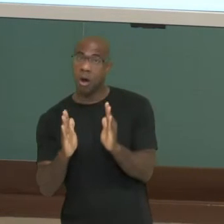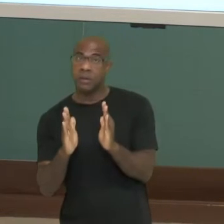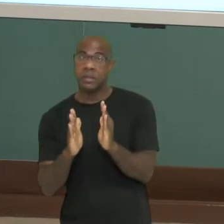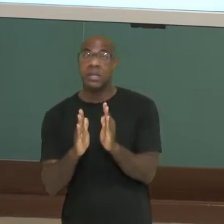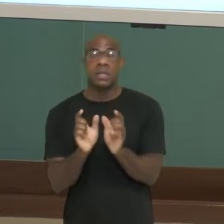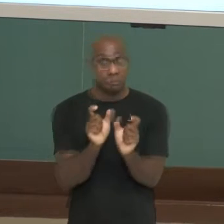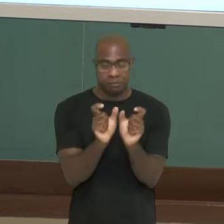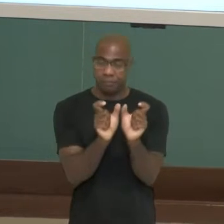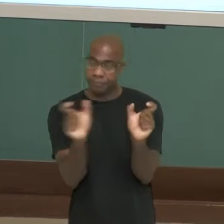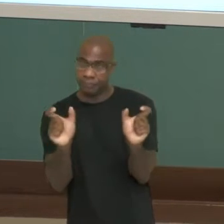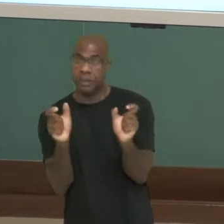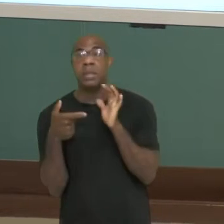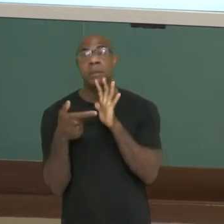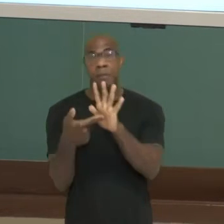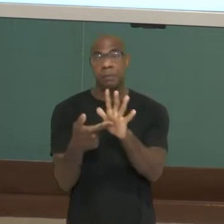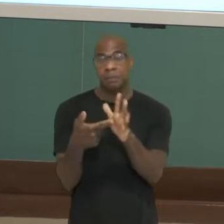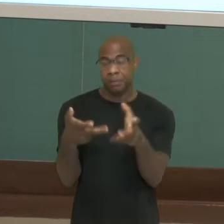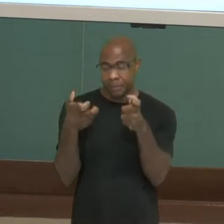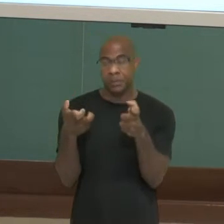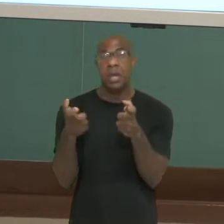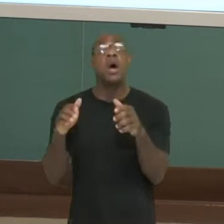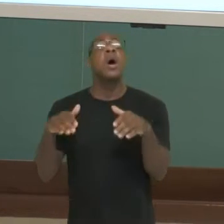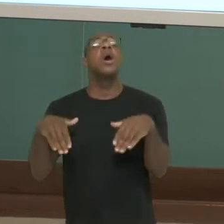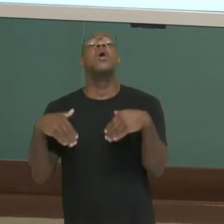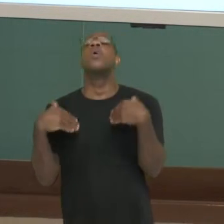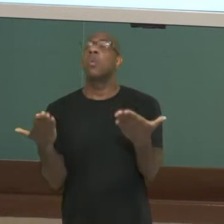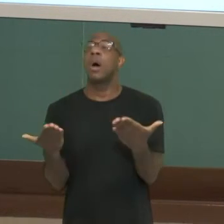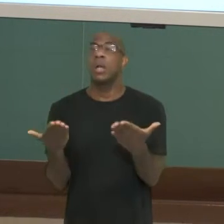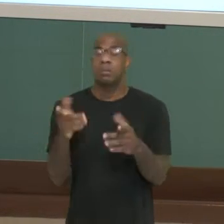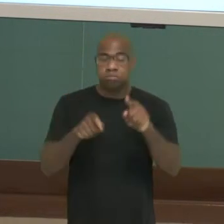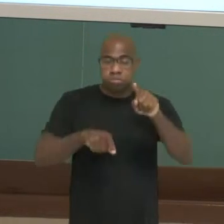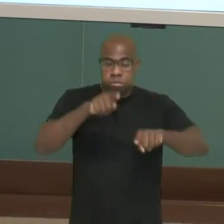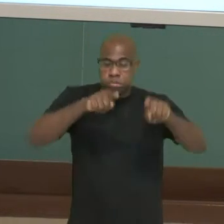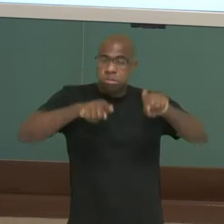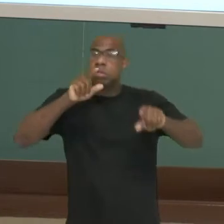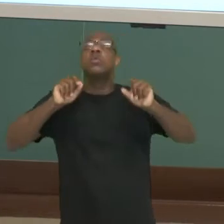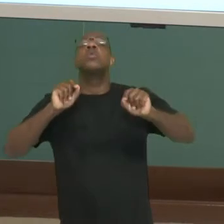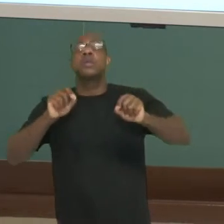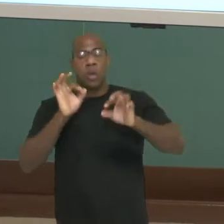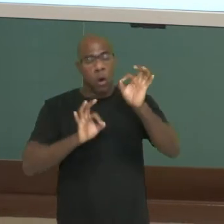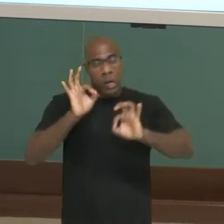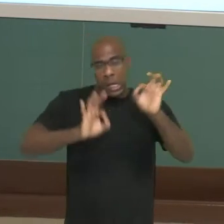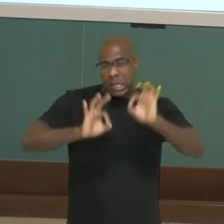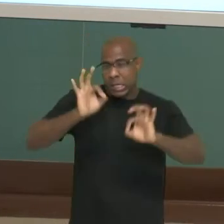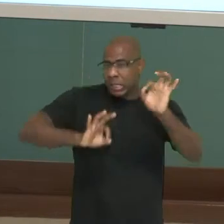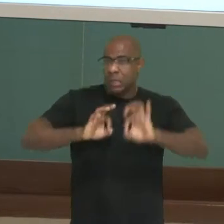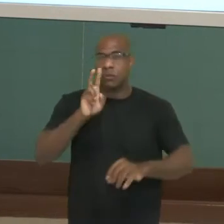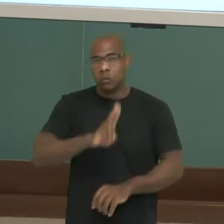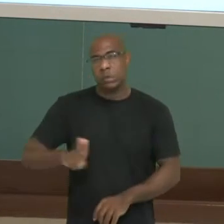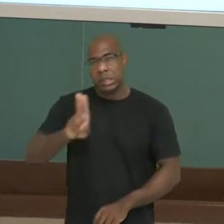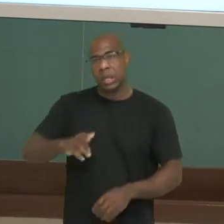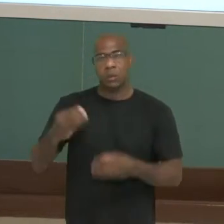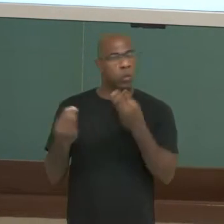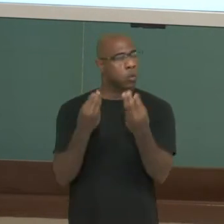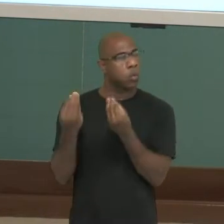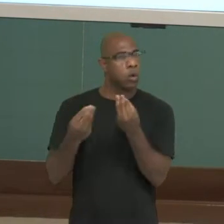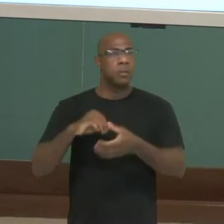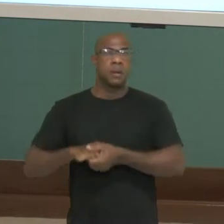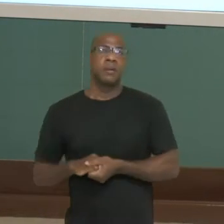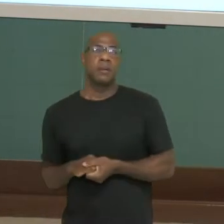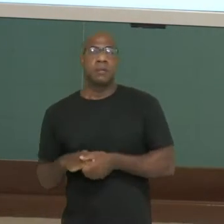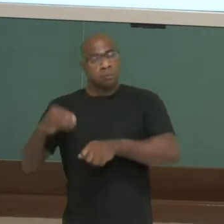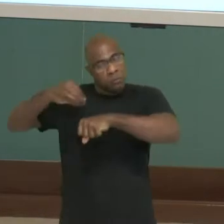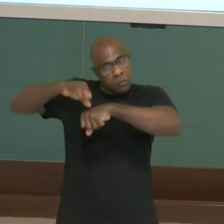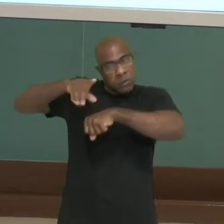termos aparecem, quais os níveis de organização utilizados? Uma dica